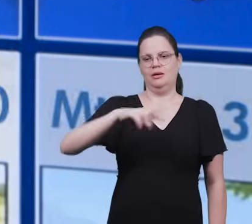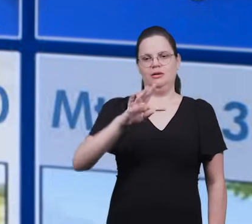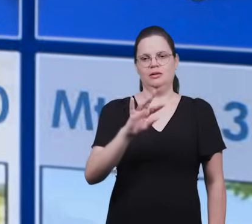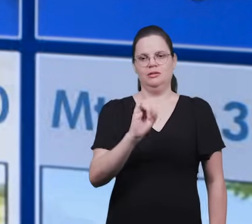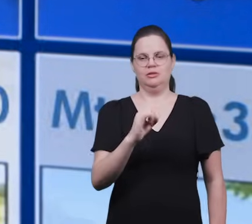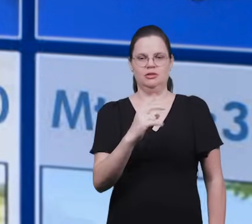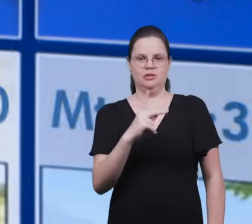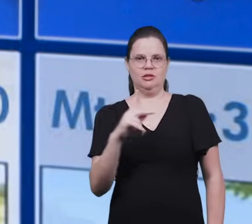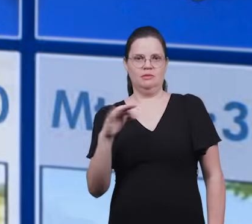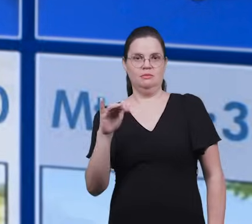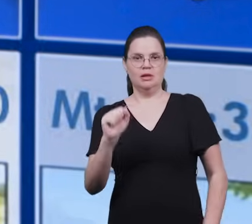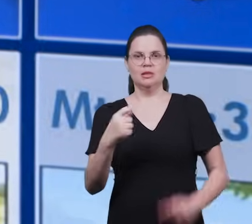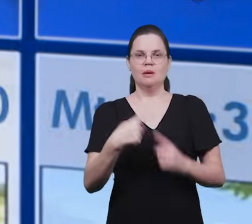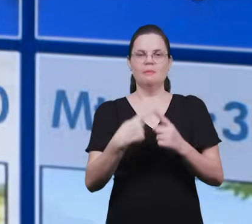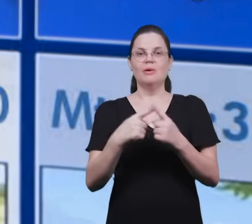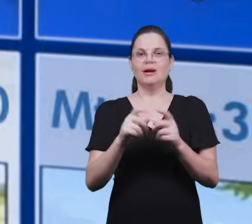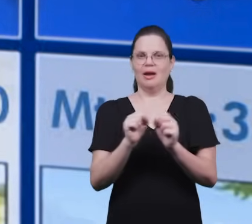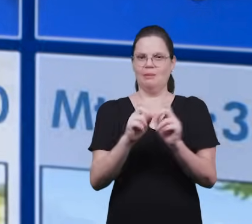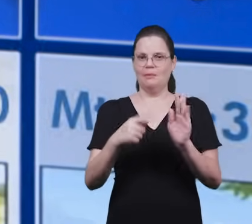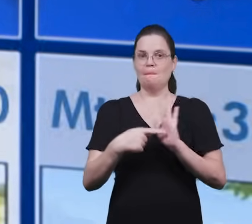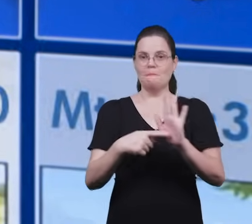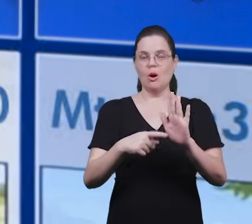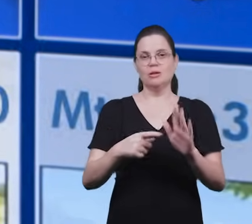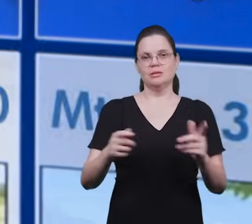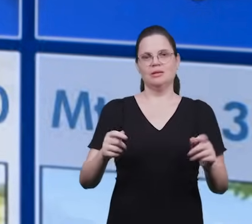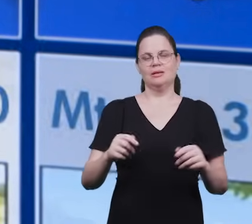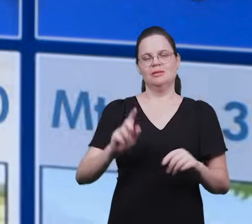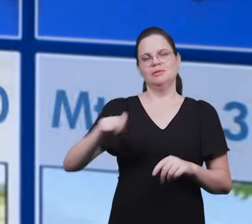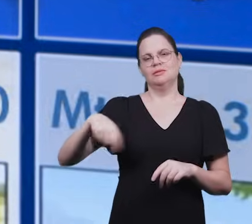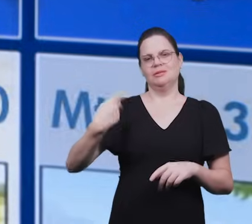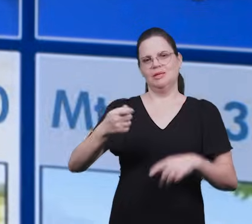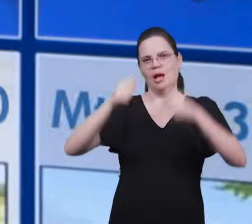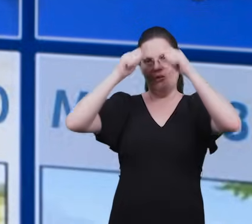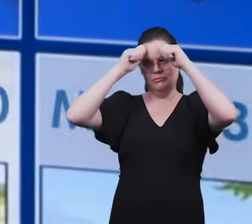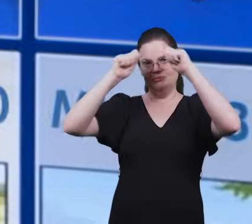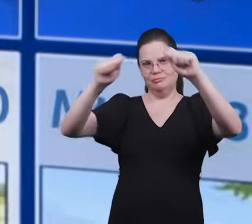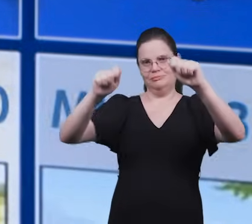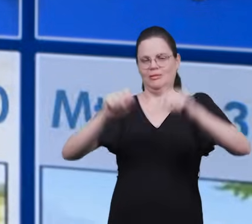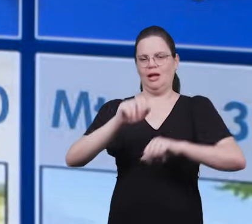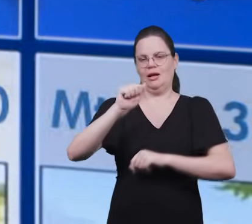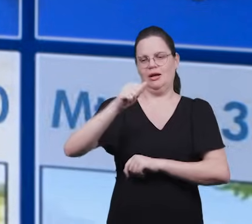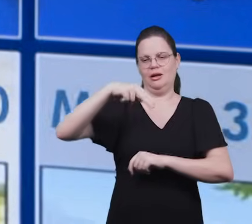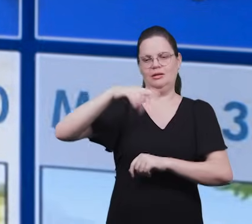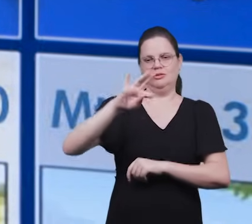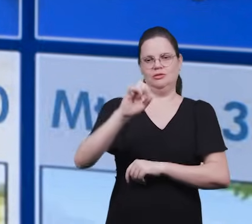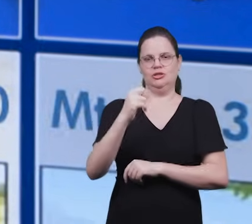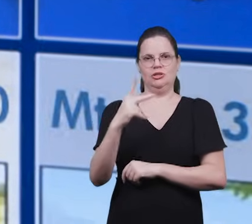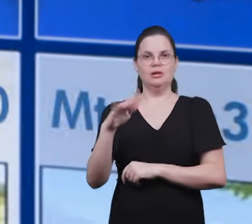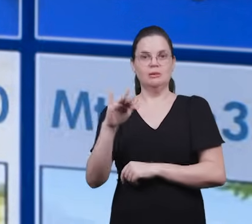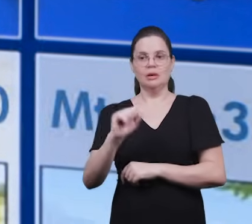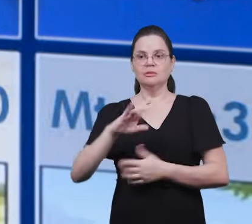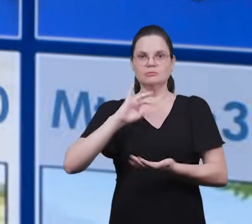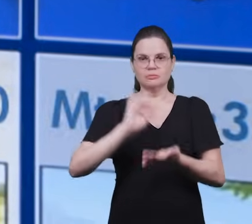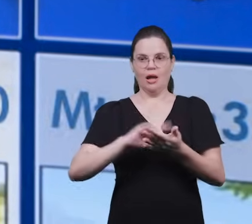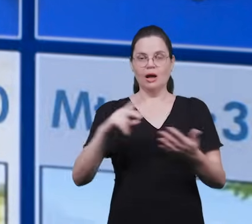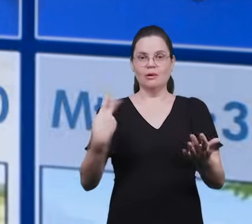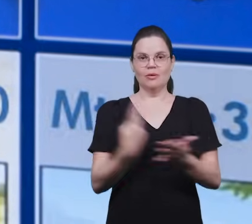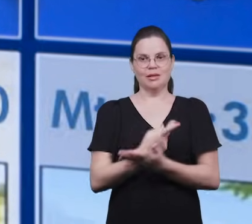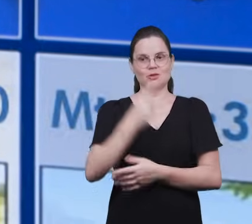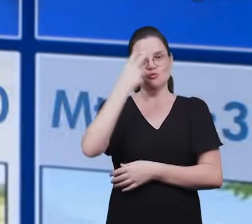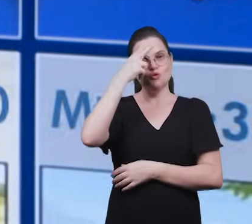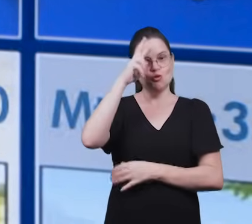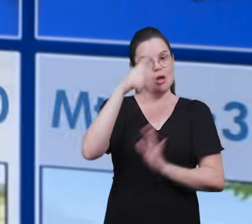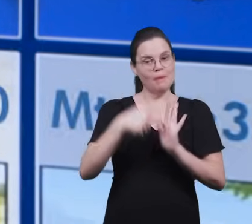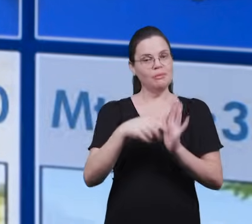Apocalipse diz: Antipas, minha fiel testemunha. E existiu, de fato, historicamente, um Antipas. Ele